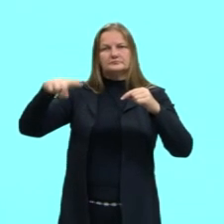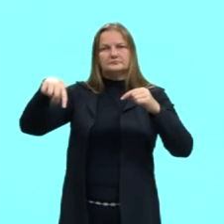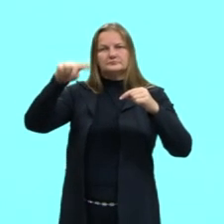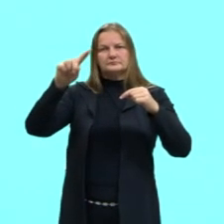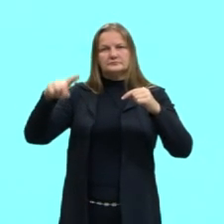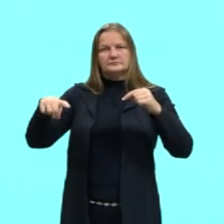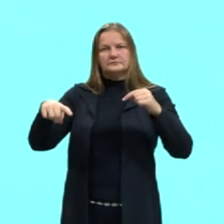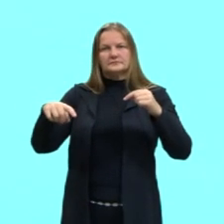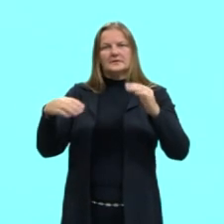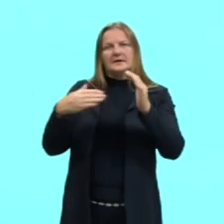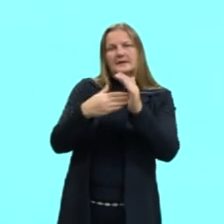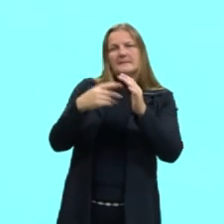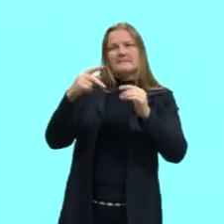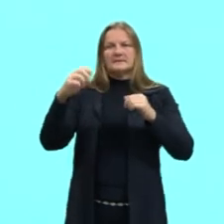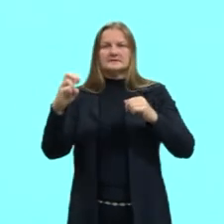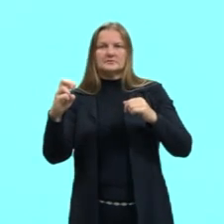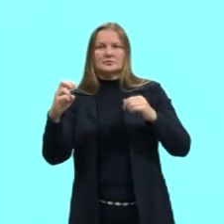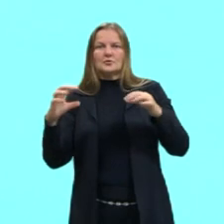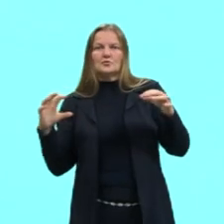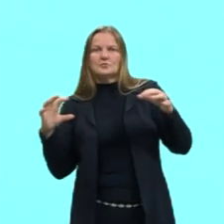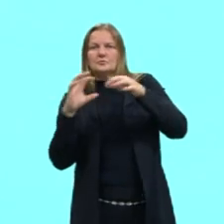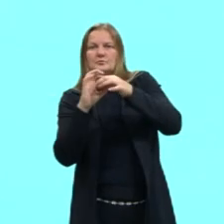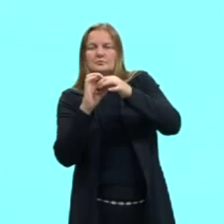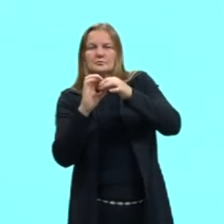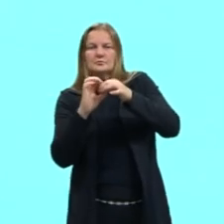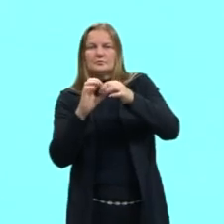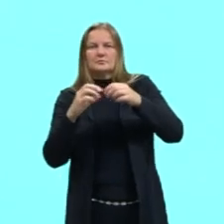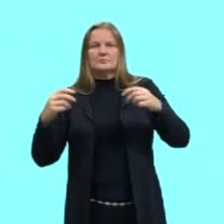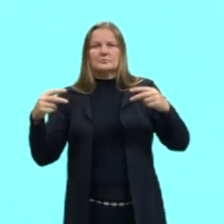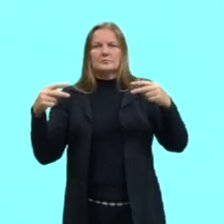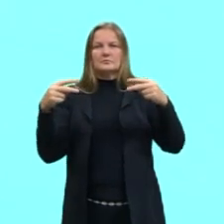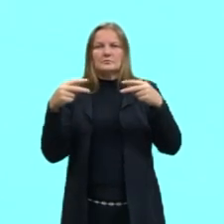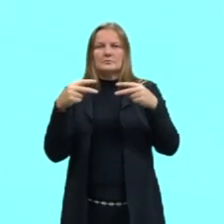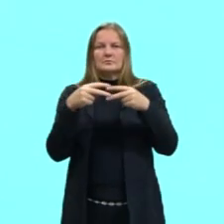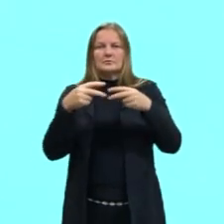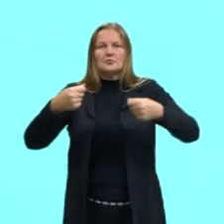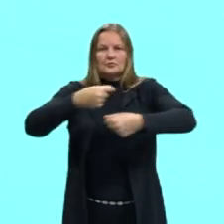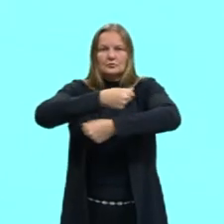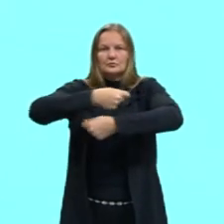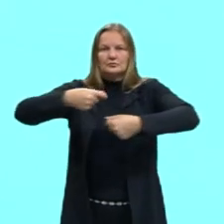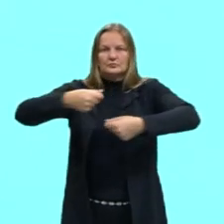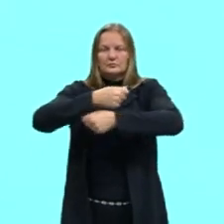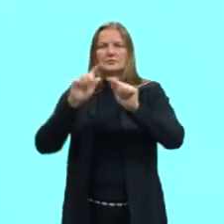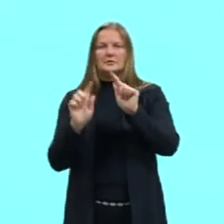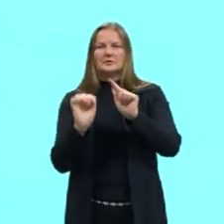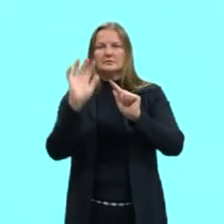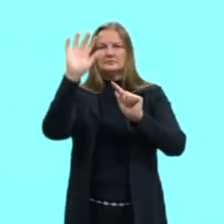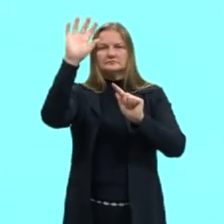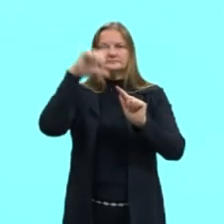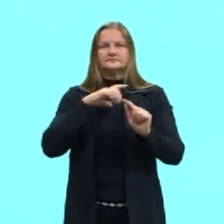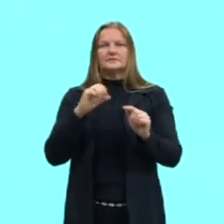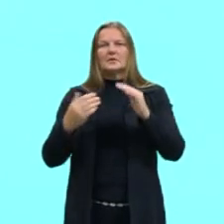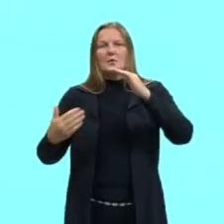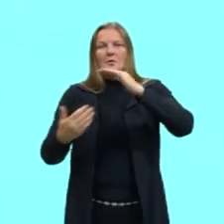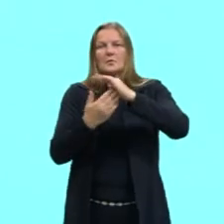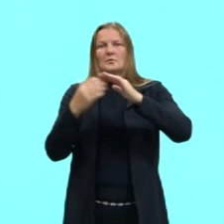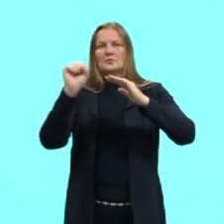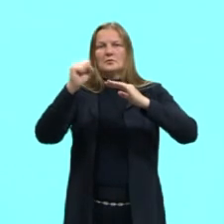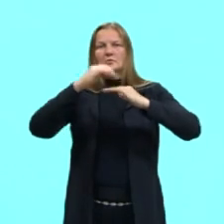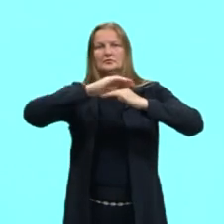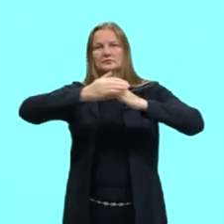2p 5 se liga covalentemente com o ato de gás nobre né para ficarem com 8 elétrons